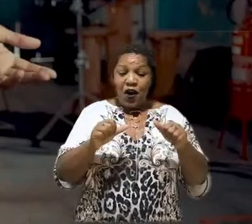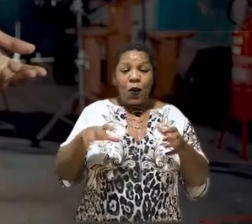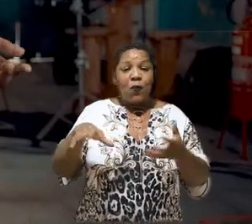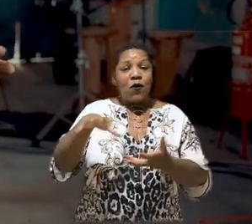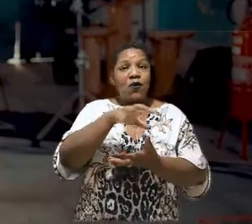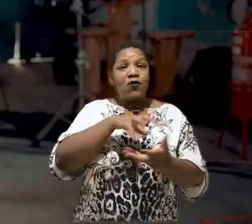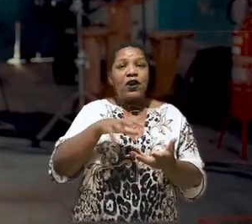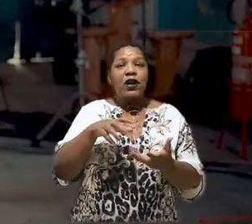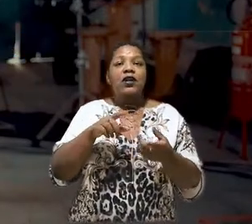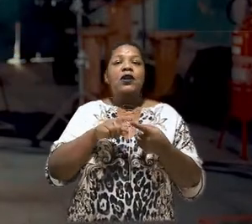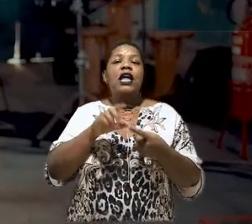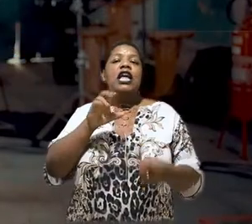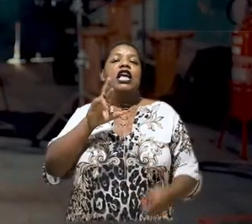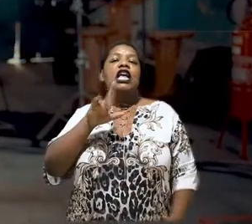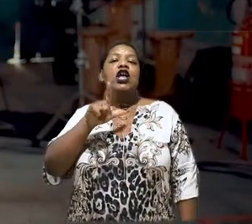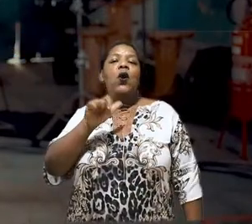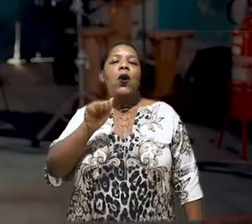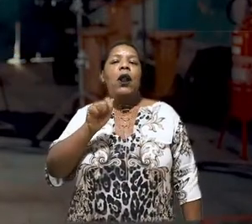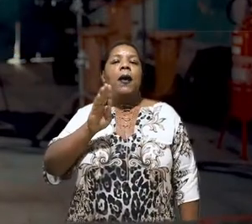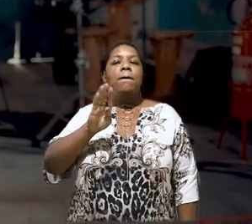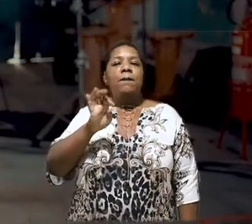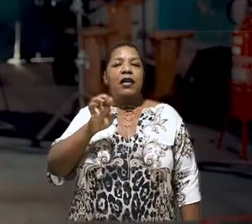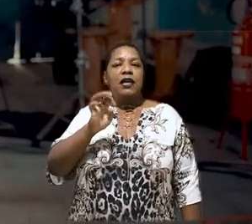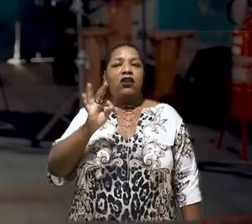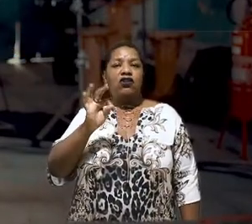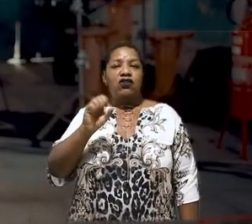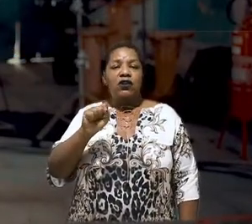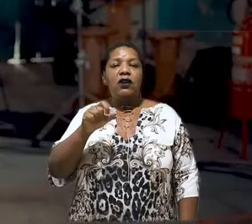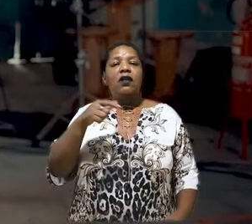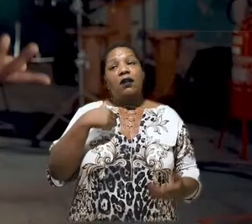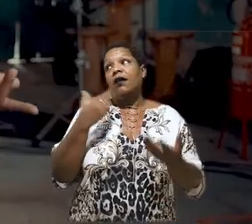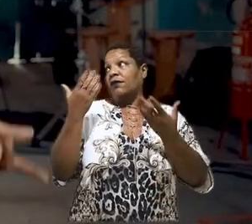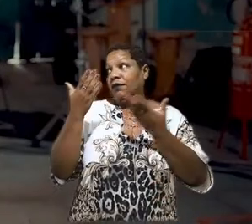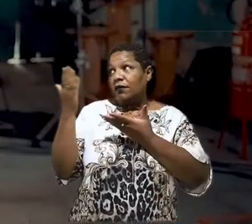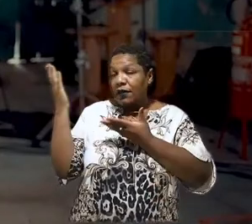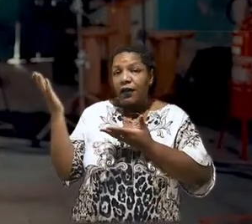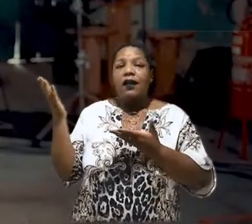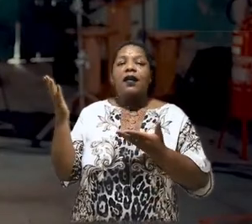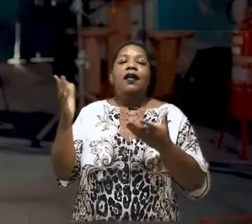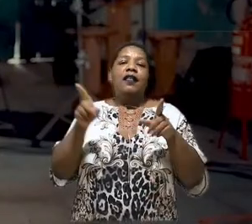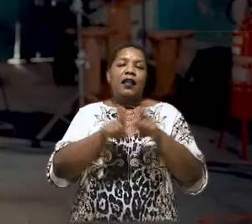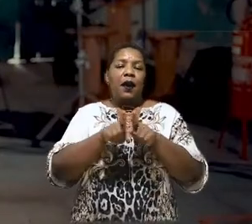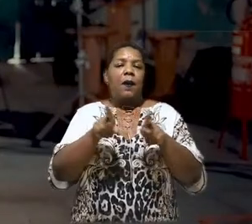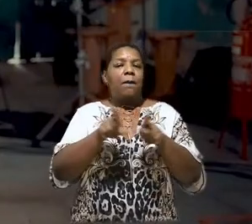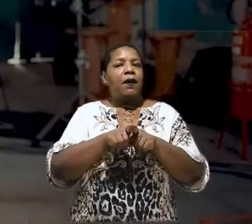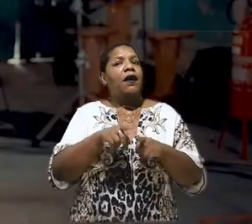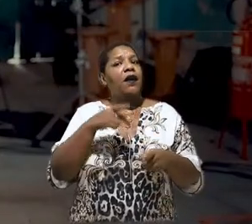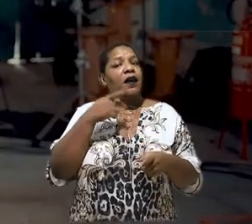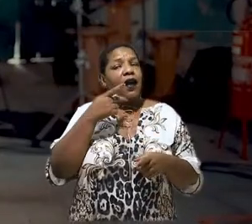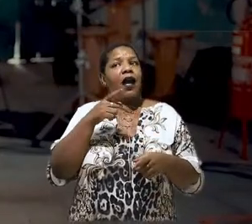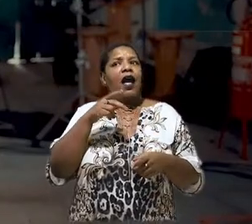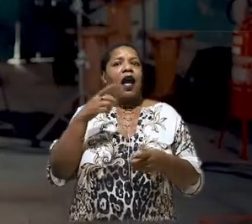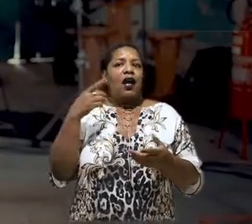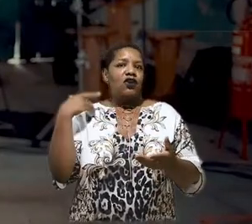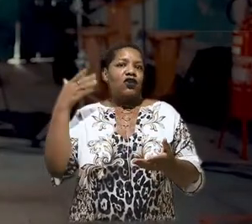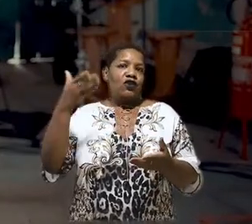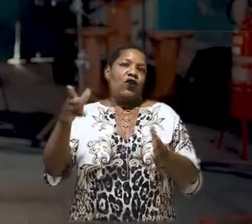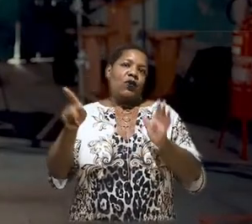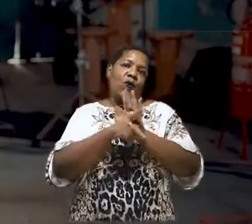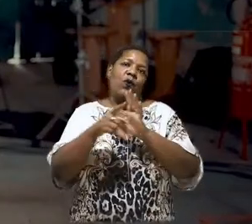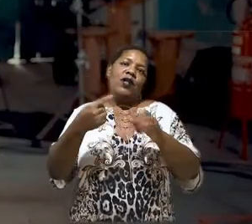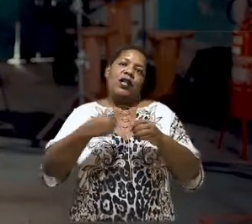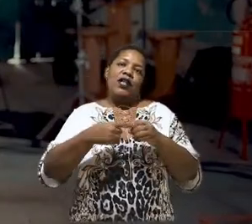isso um grande movimento pobre como cryolab que tá vindo como a própria e Mica que você fala como a Núbia que trazem essa